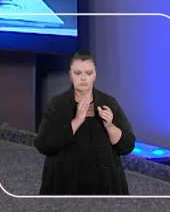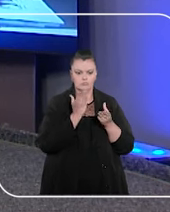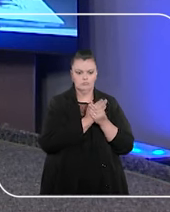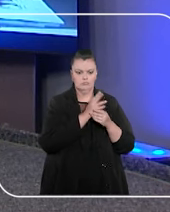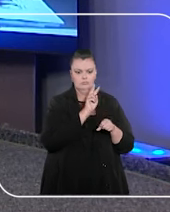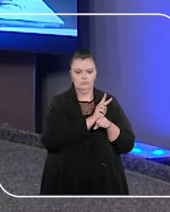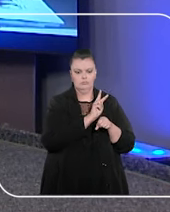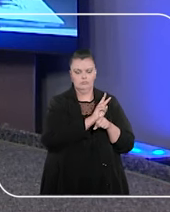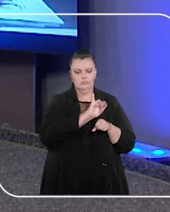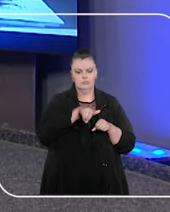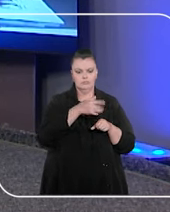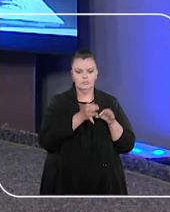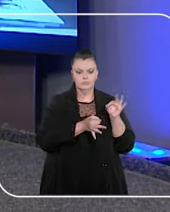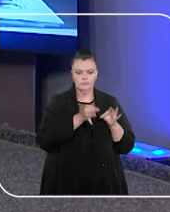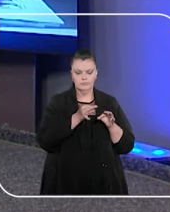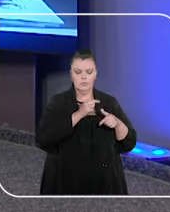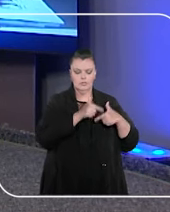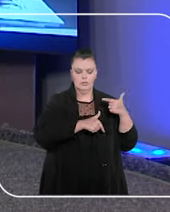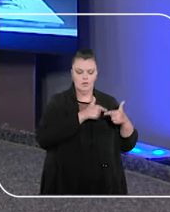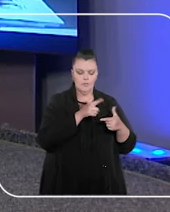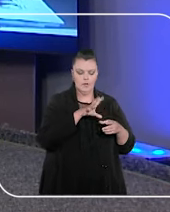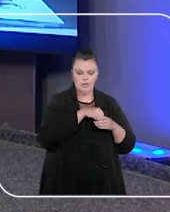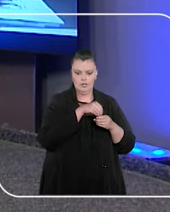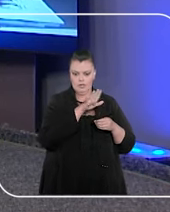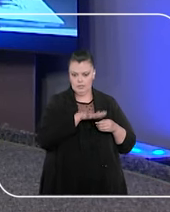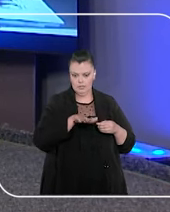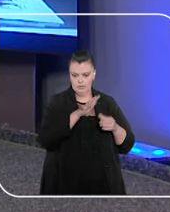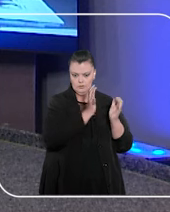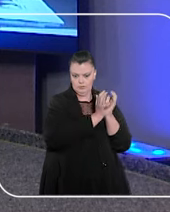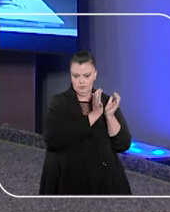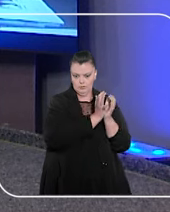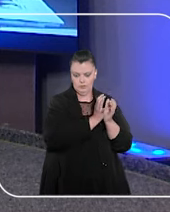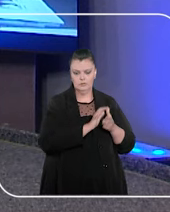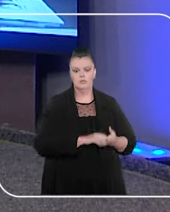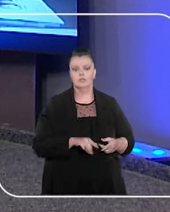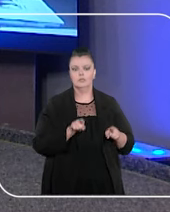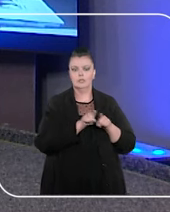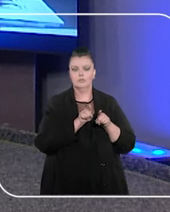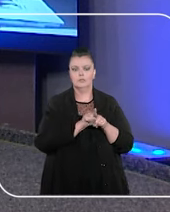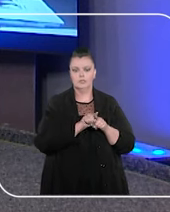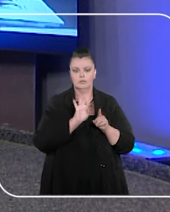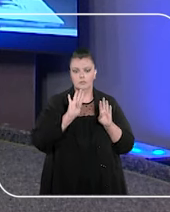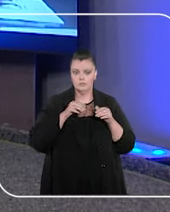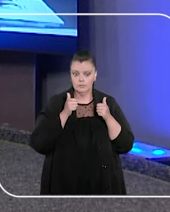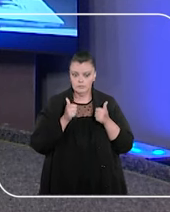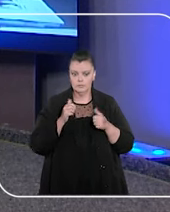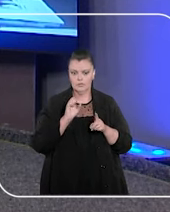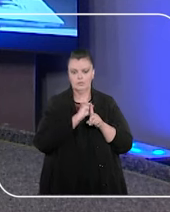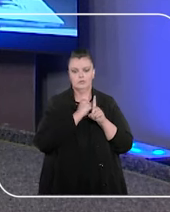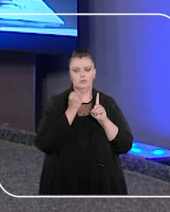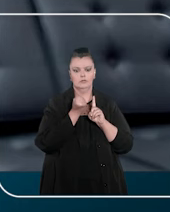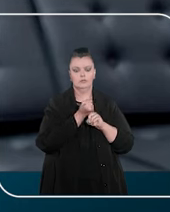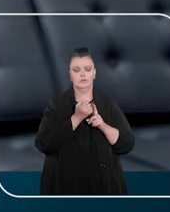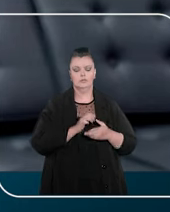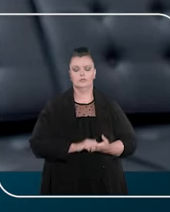em benefício do andamento dos trabalhos da corte e, principalmente, em benefício da sociedade. Ministro.